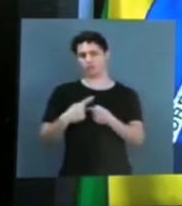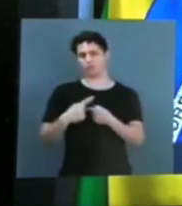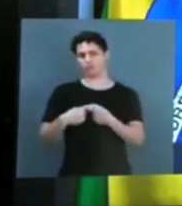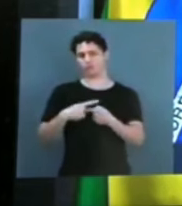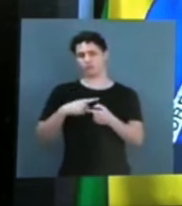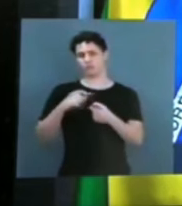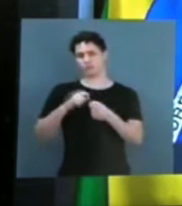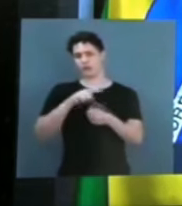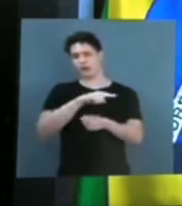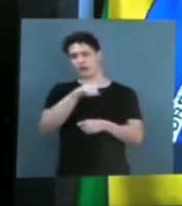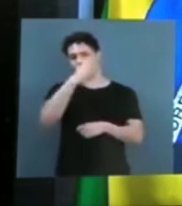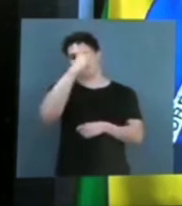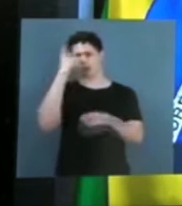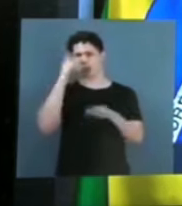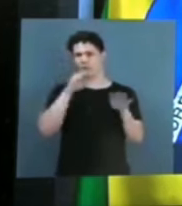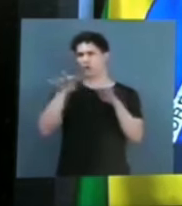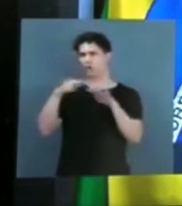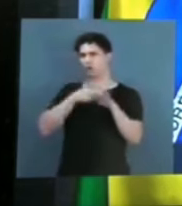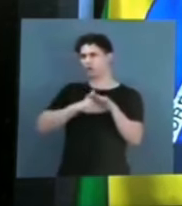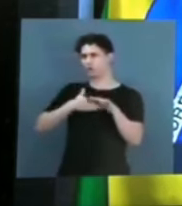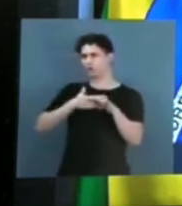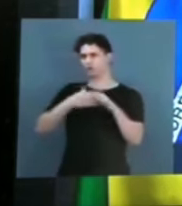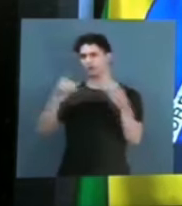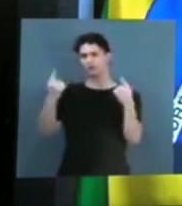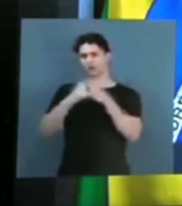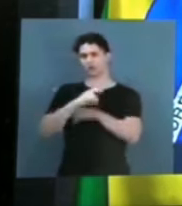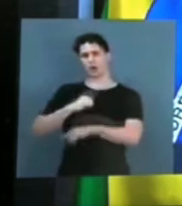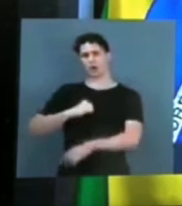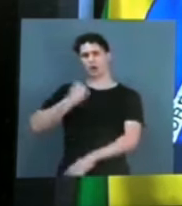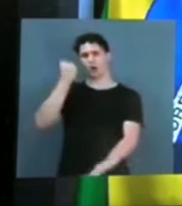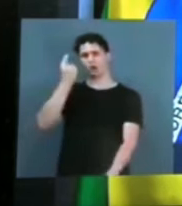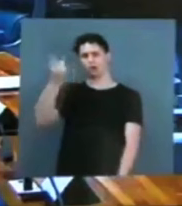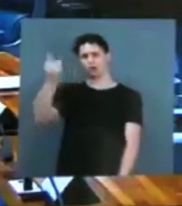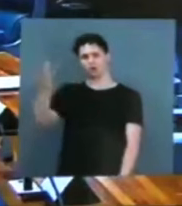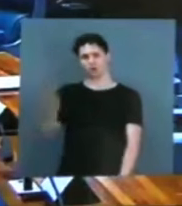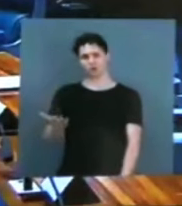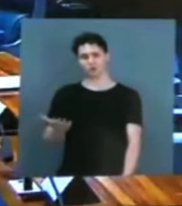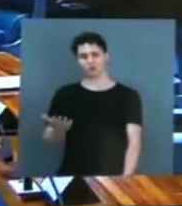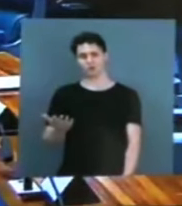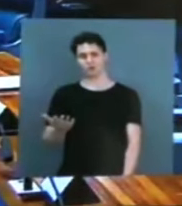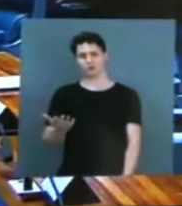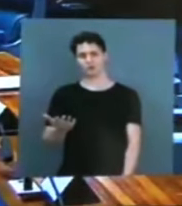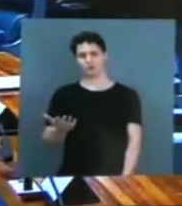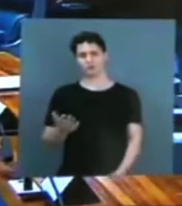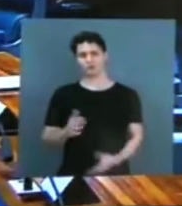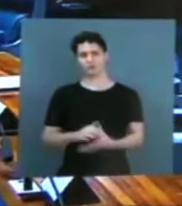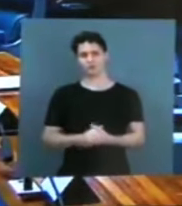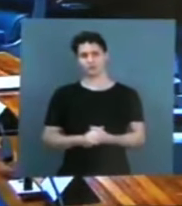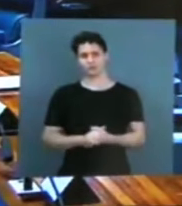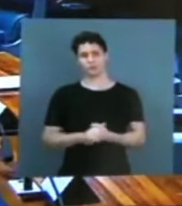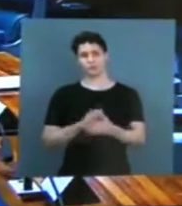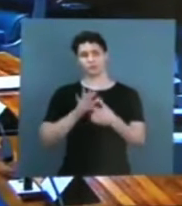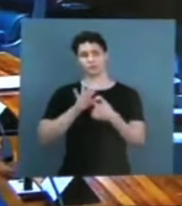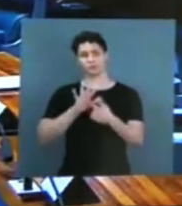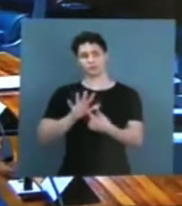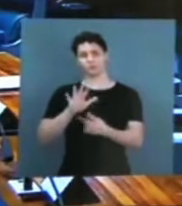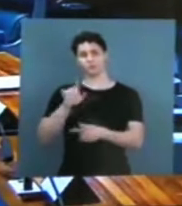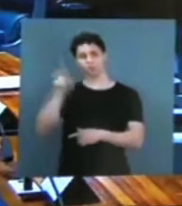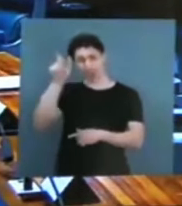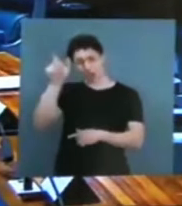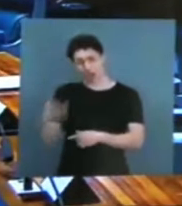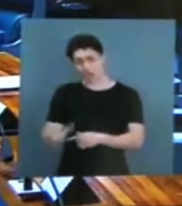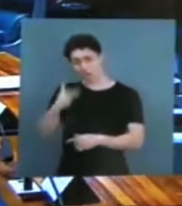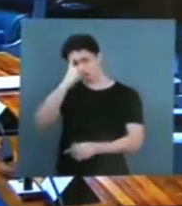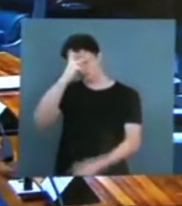fazendo os outros gostar de você, você tá fazendo os outros odiar você. Pra você mostrar que você é uma pessoa